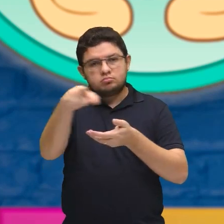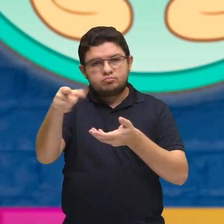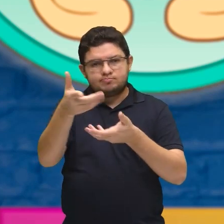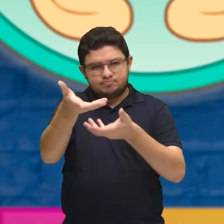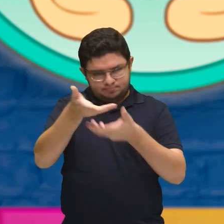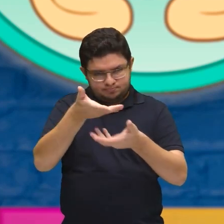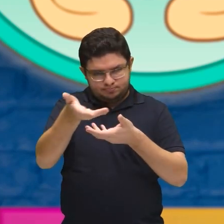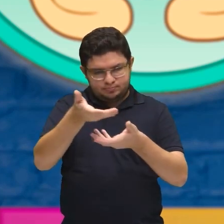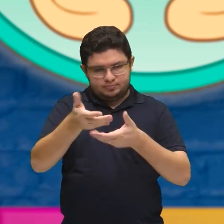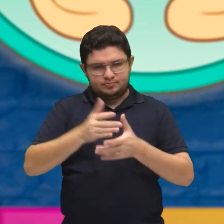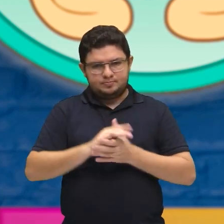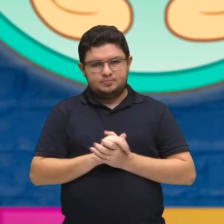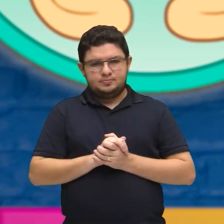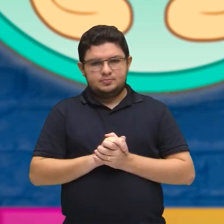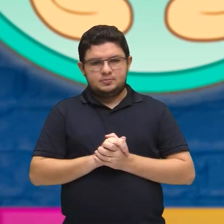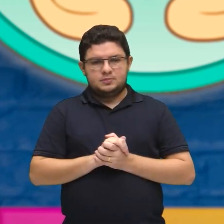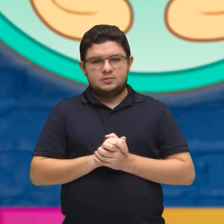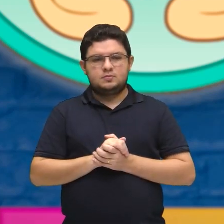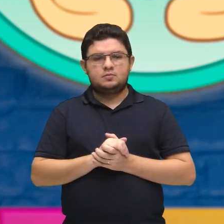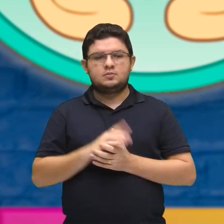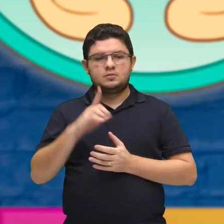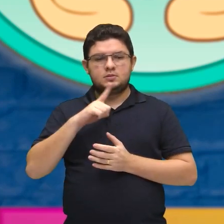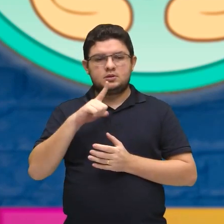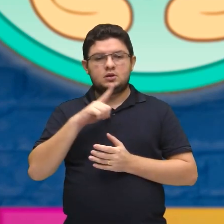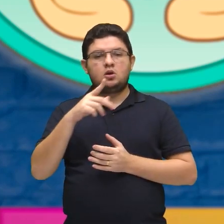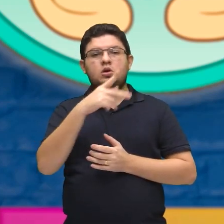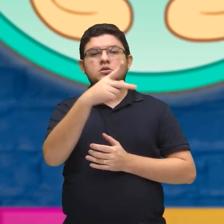bom? Você tem rede social?